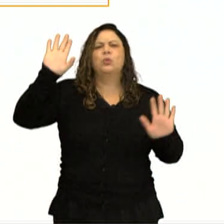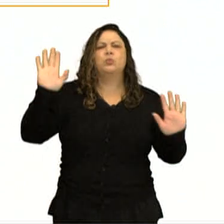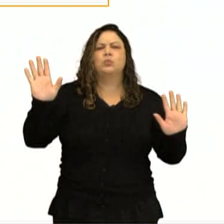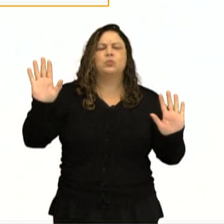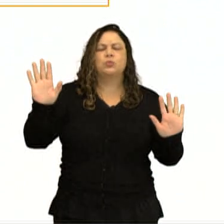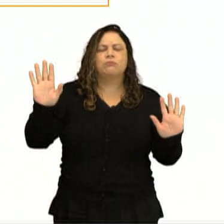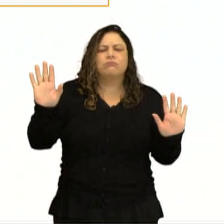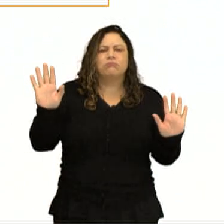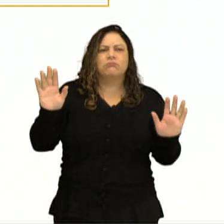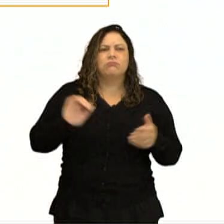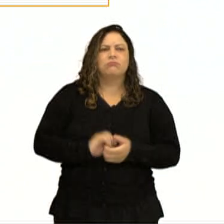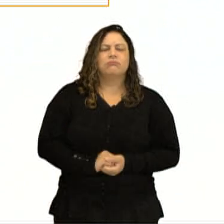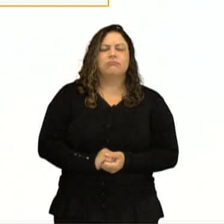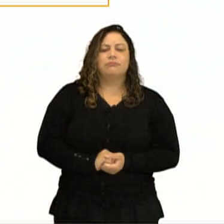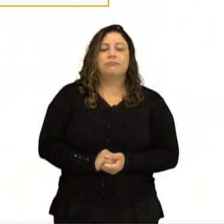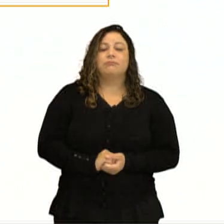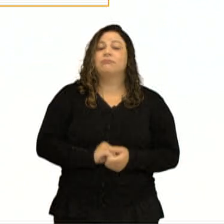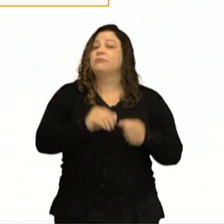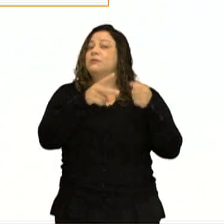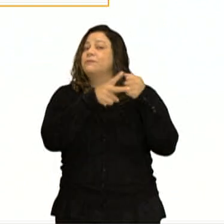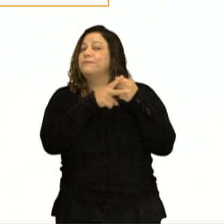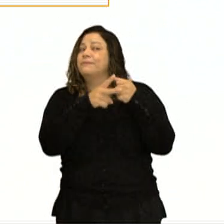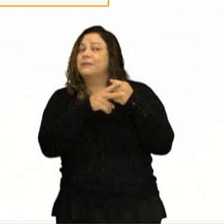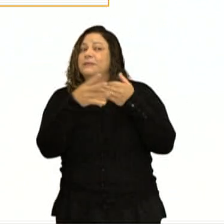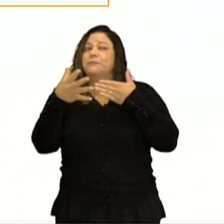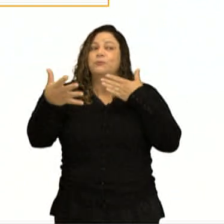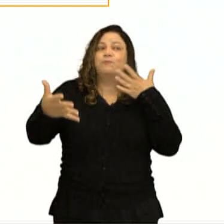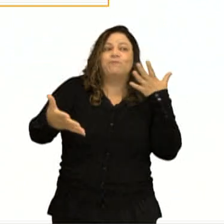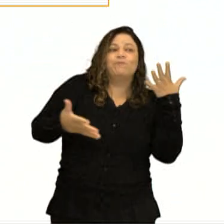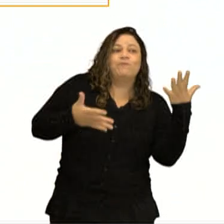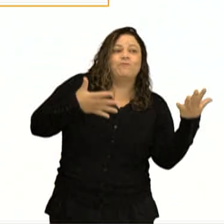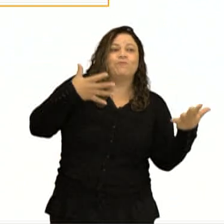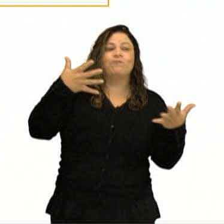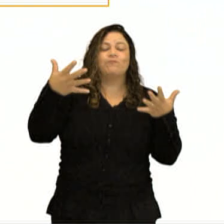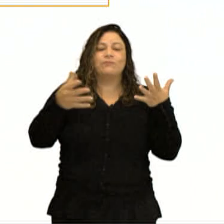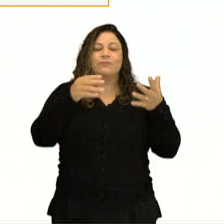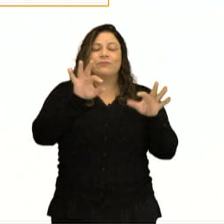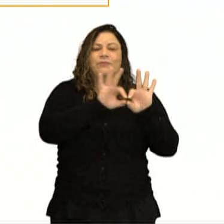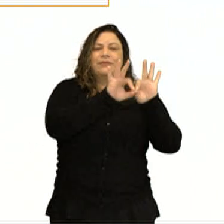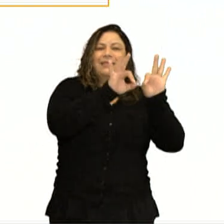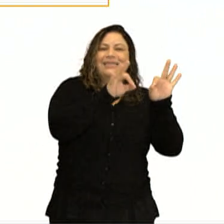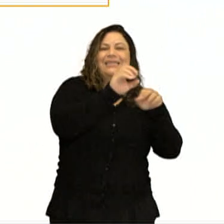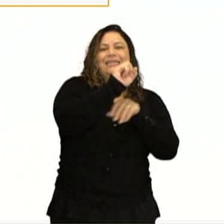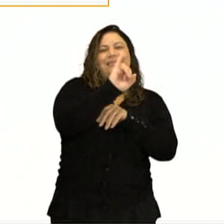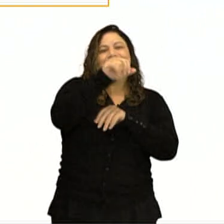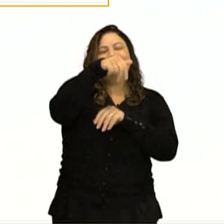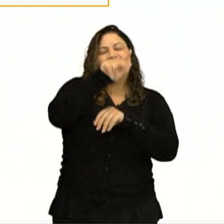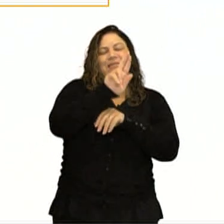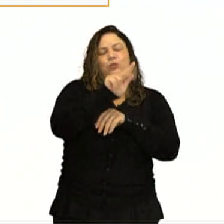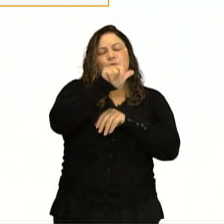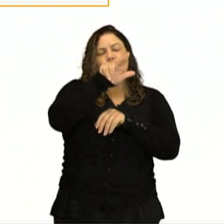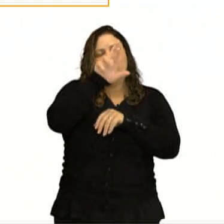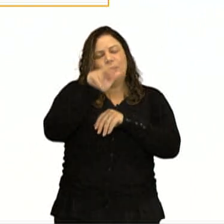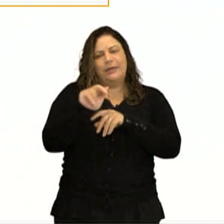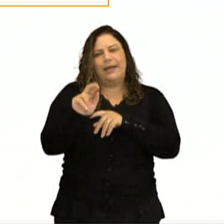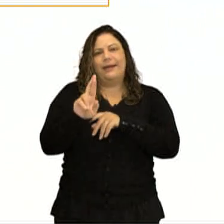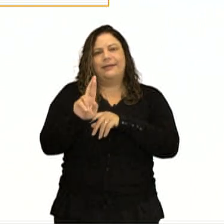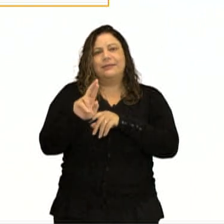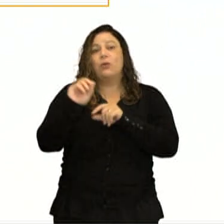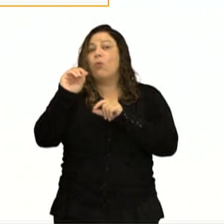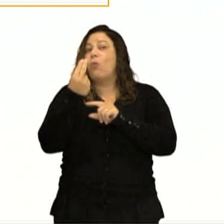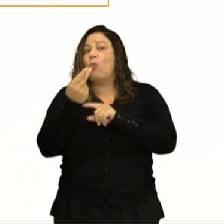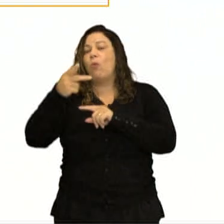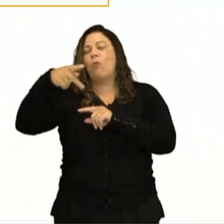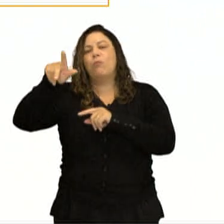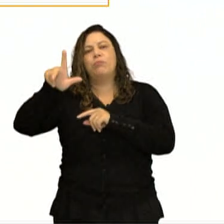o verbo ia para o singular ou para o plural. Tudo indicava o plural. No entanto, podia perfeitamente